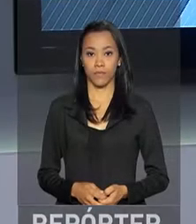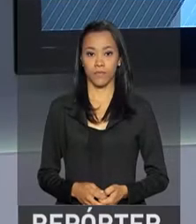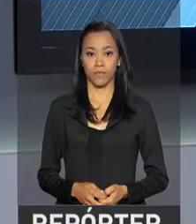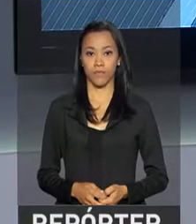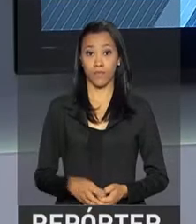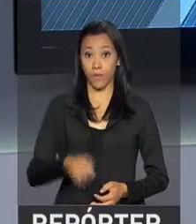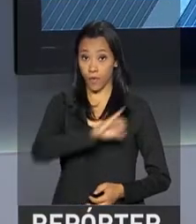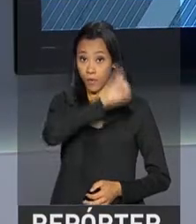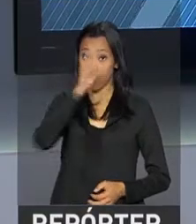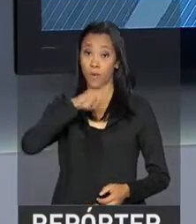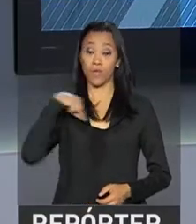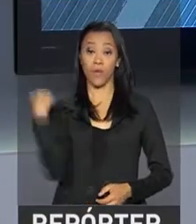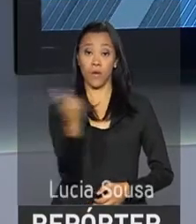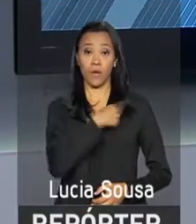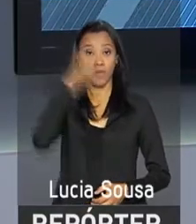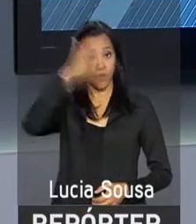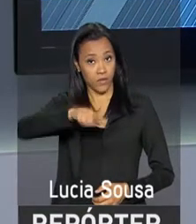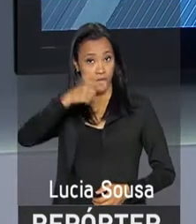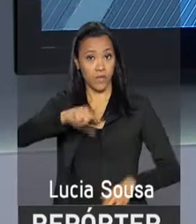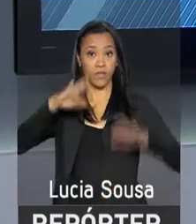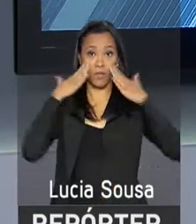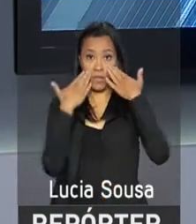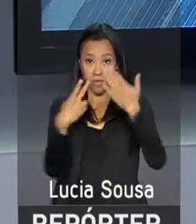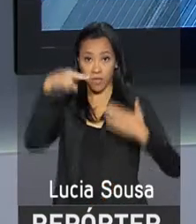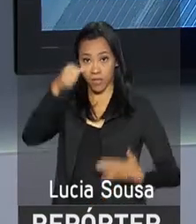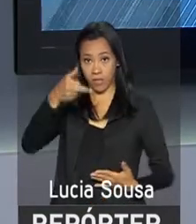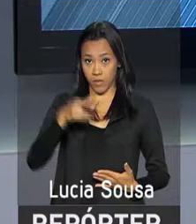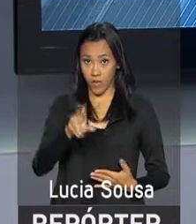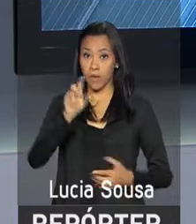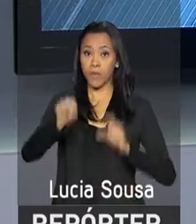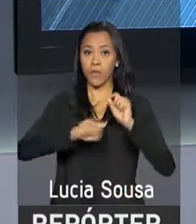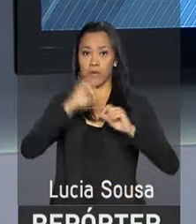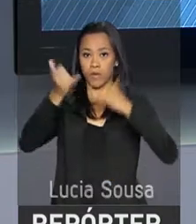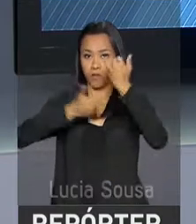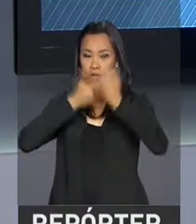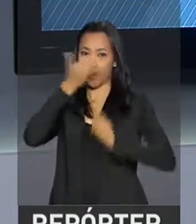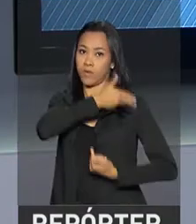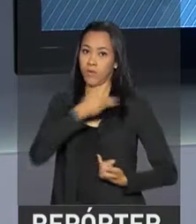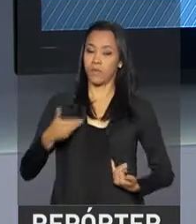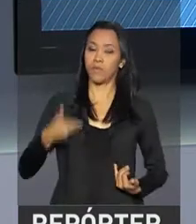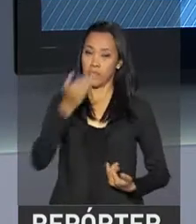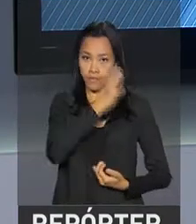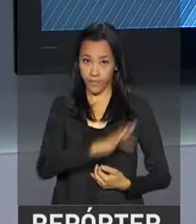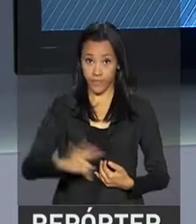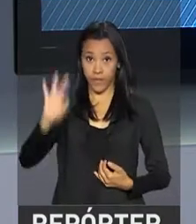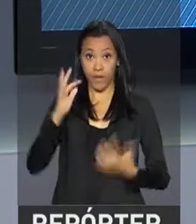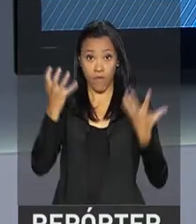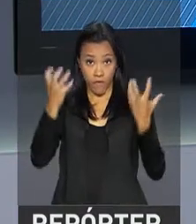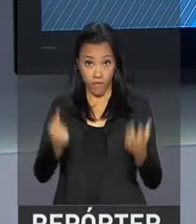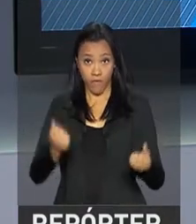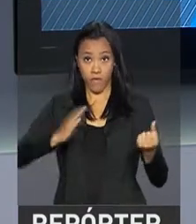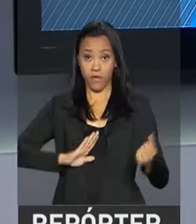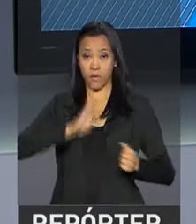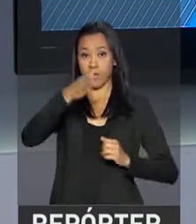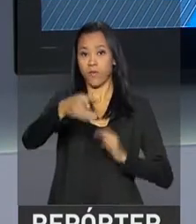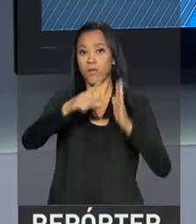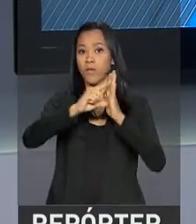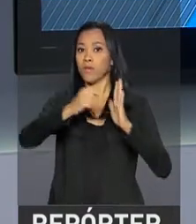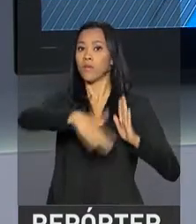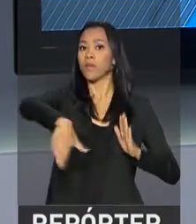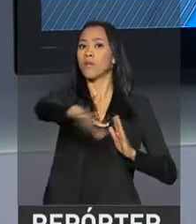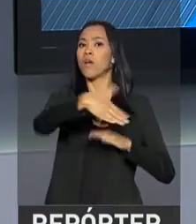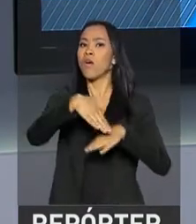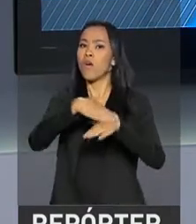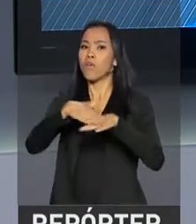o la no ar mais uma edição do repórter nbr com as notícias do governo federal vamos até o palácio do planalto conversar com o